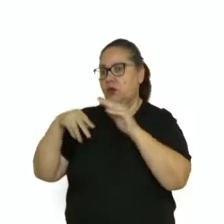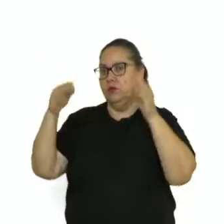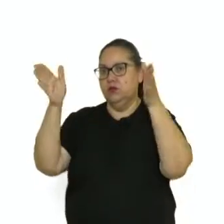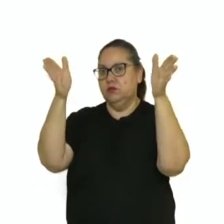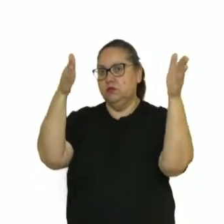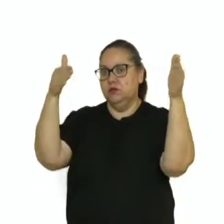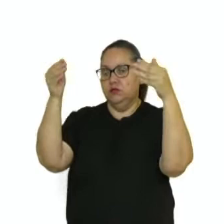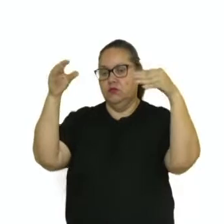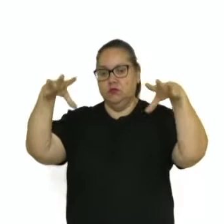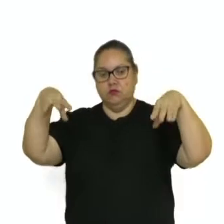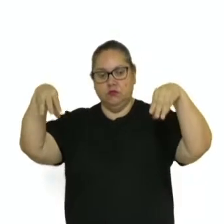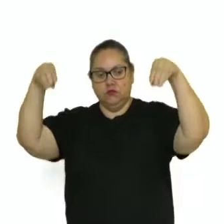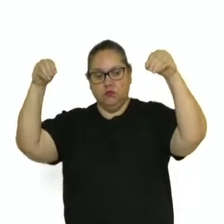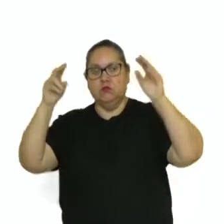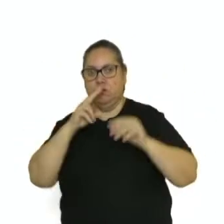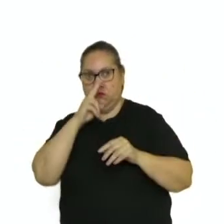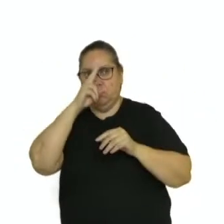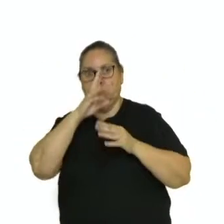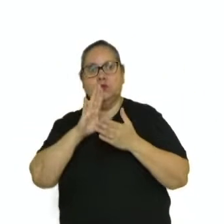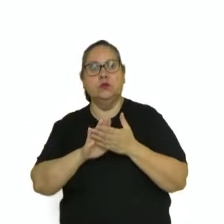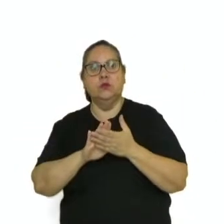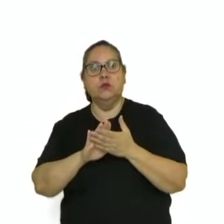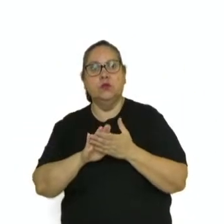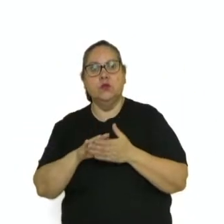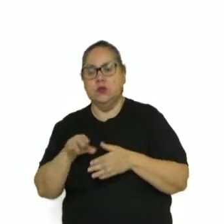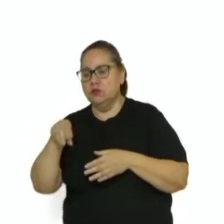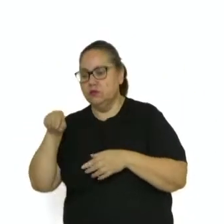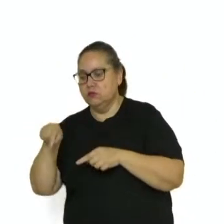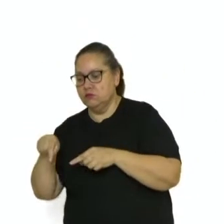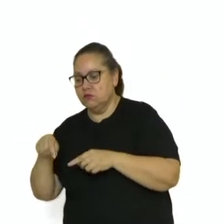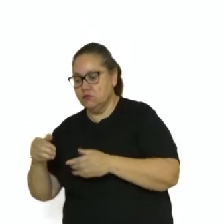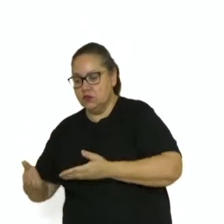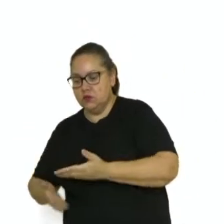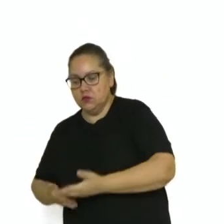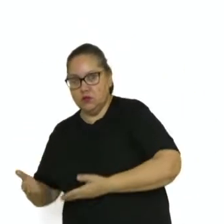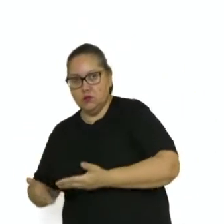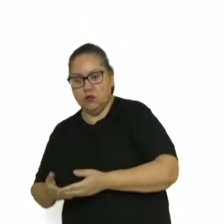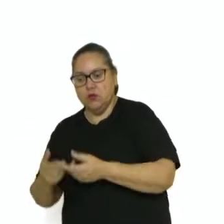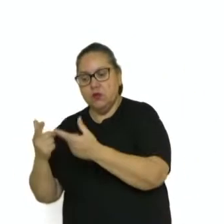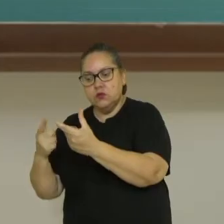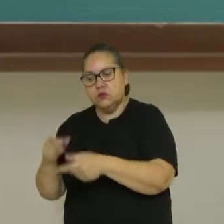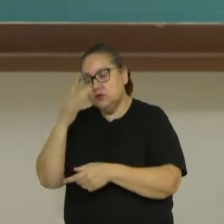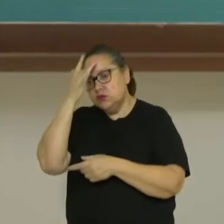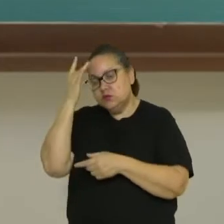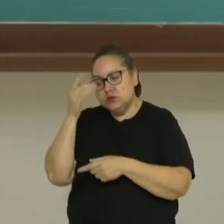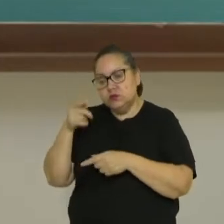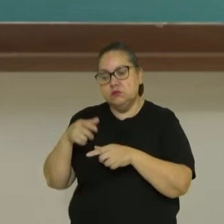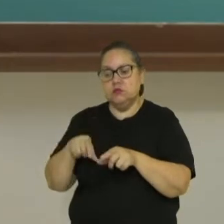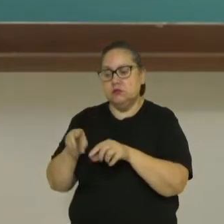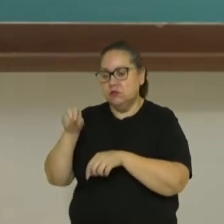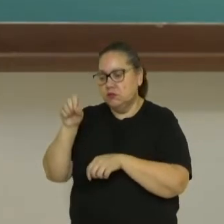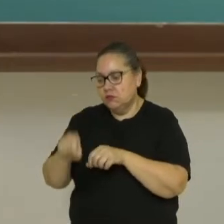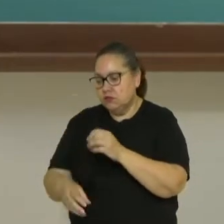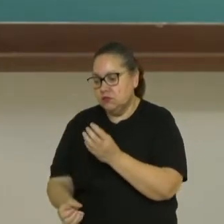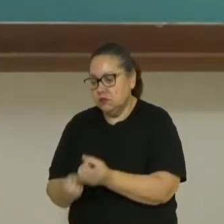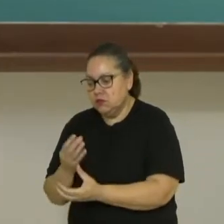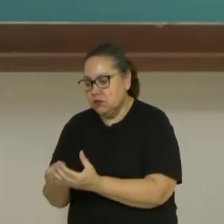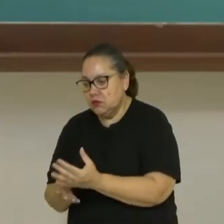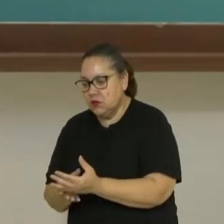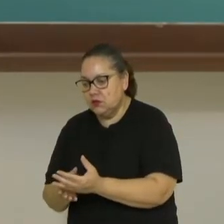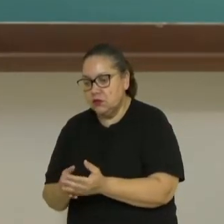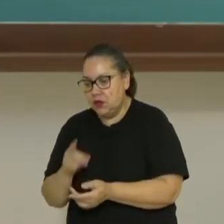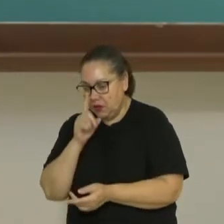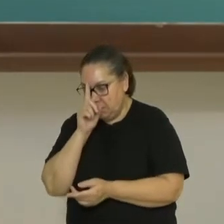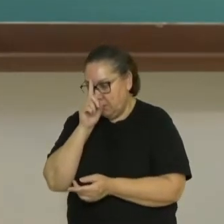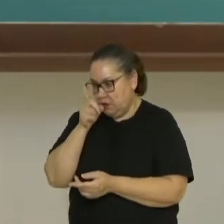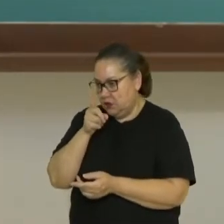castelo, a própria fortificação. O manso servil, que eram onde as pessoas plantavam a